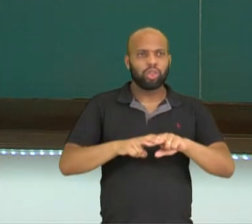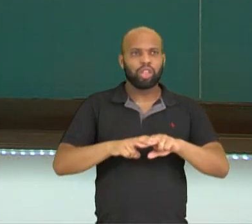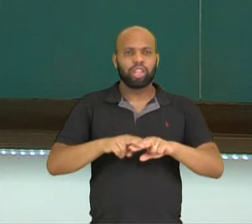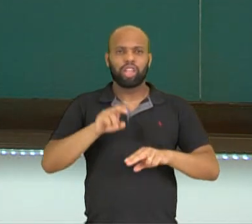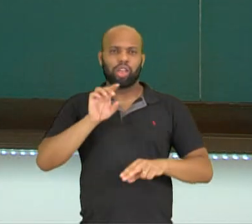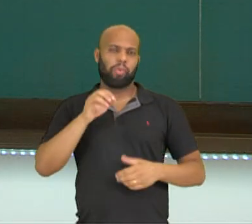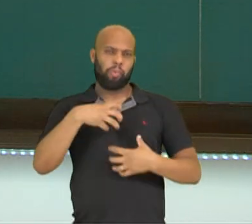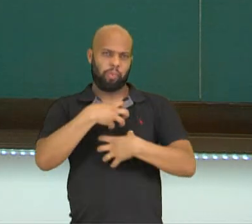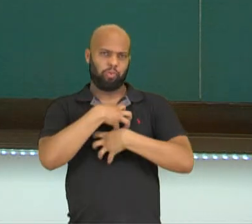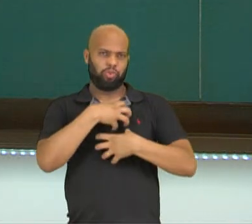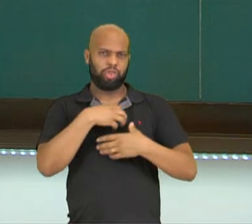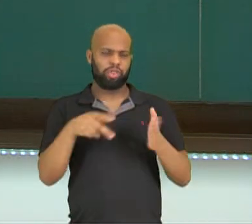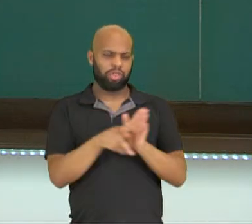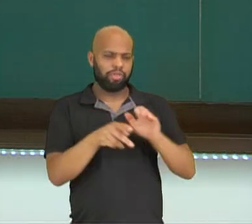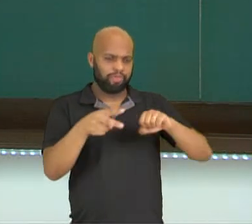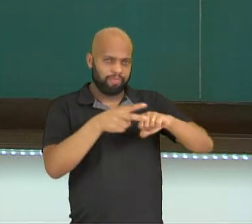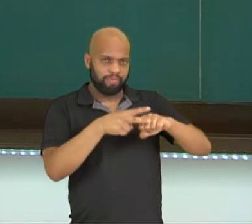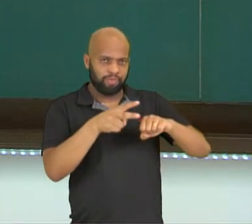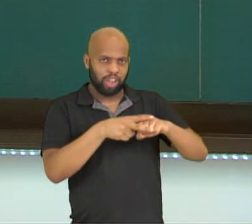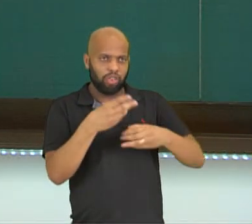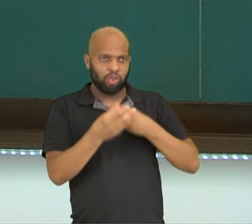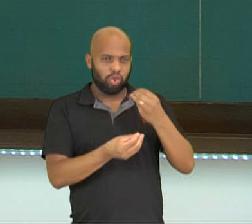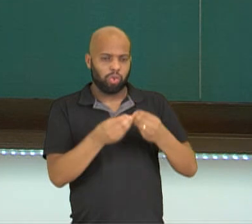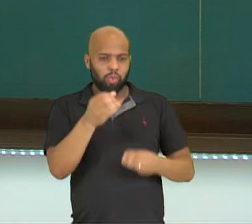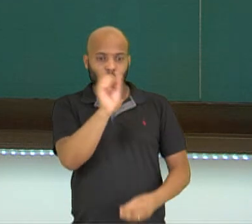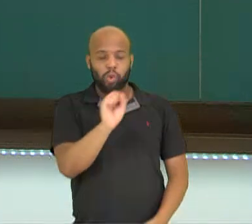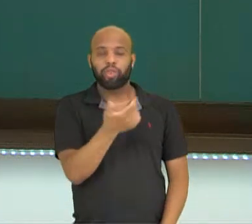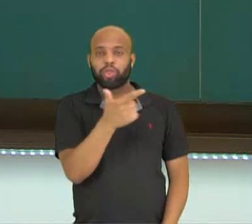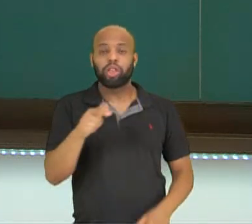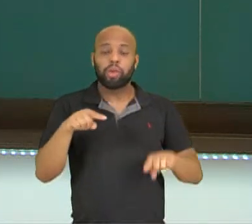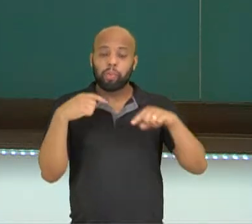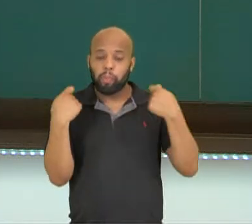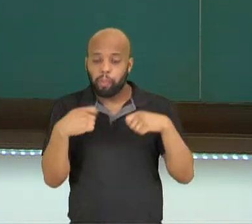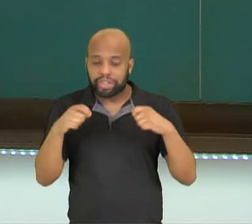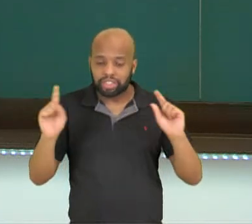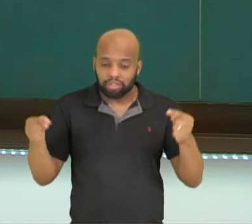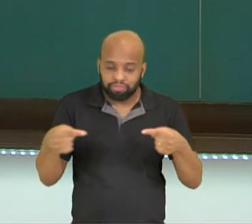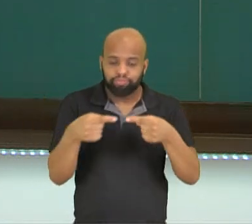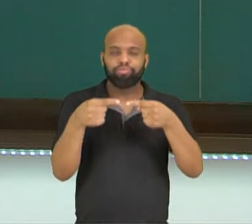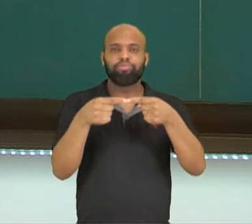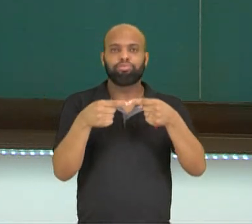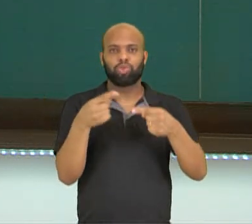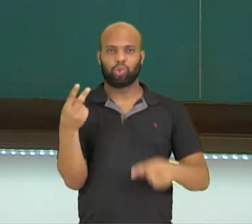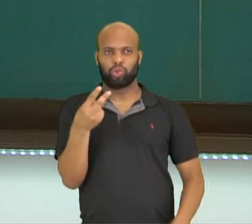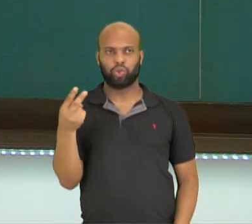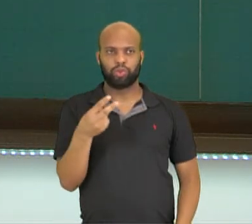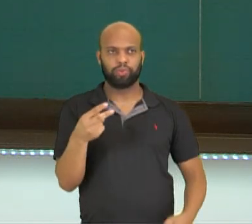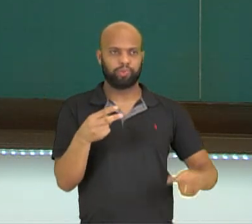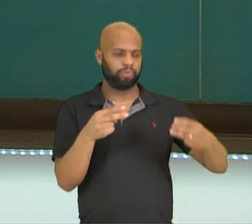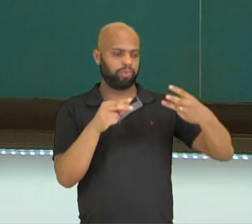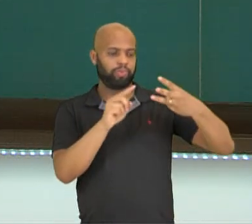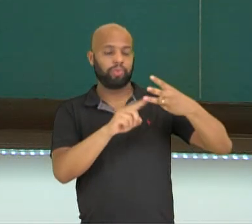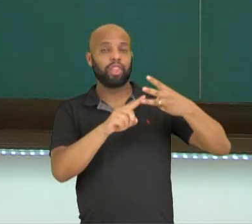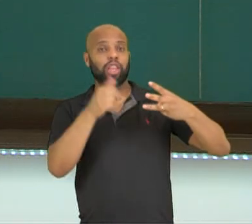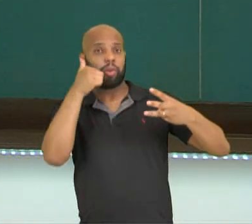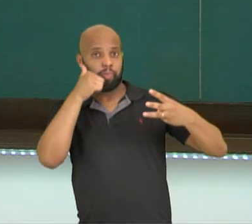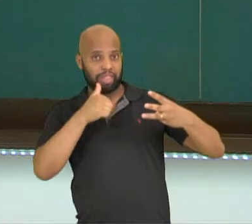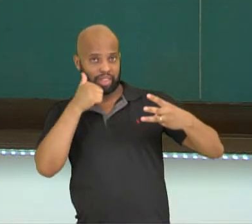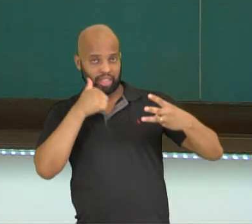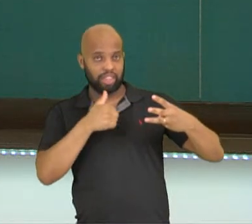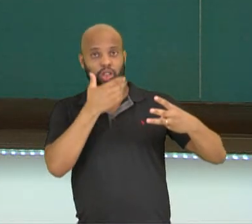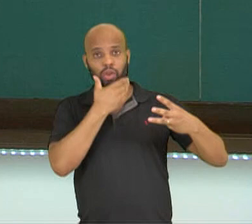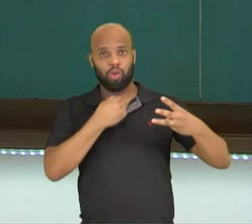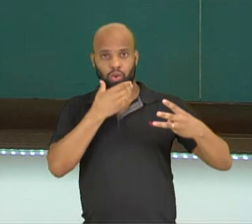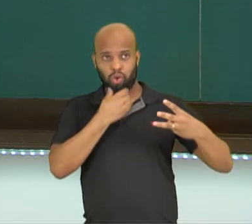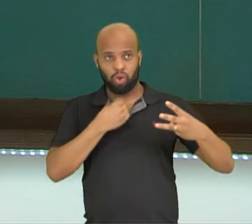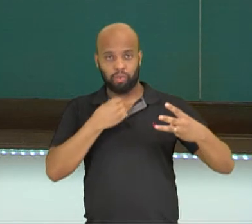no singular. Ele deveria concordar com os dois. Perceberam a diferença? E aqui, alternativa C. A moça e o rapaz